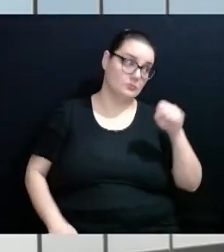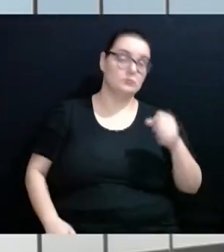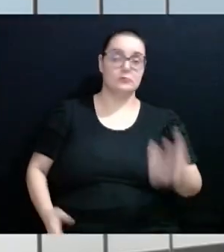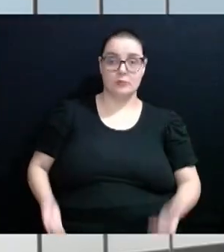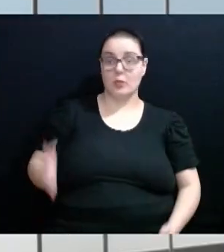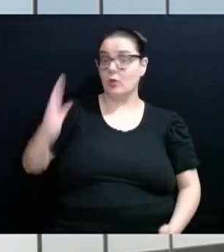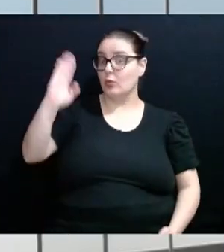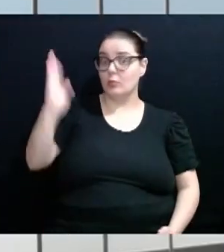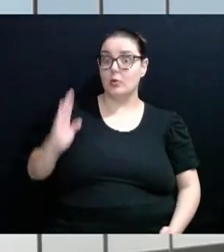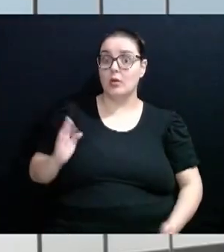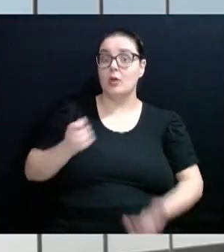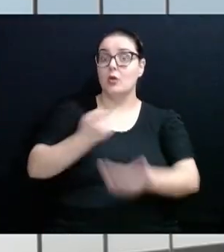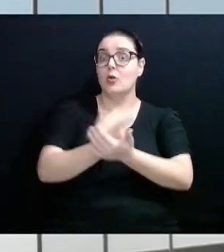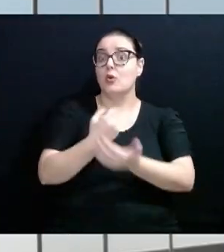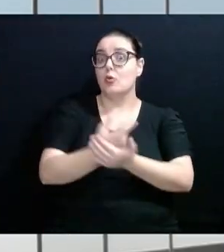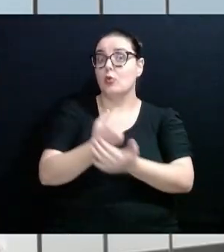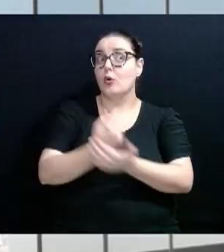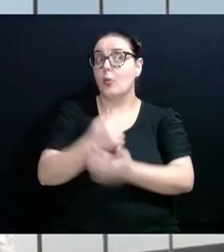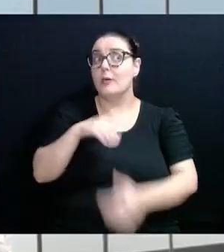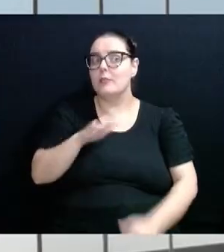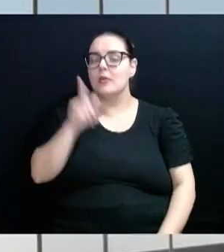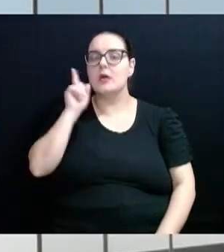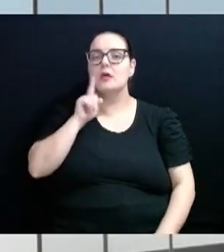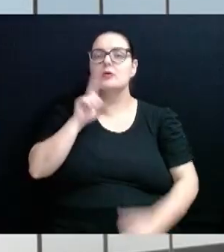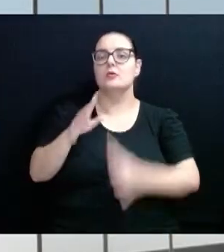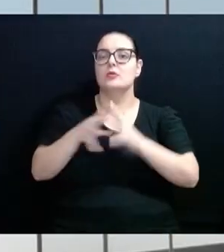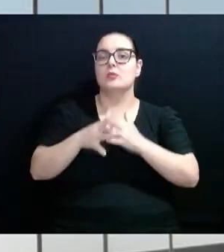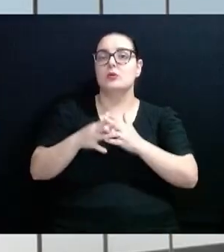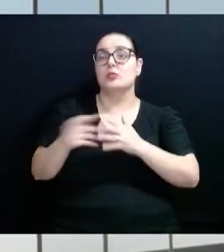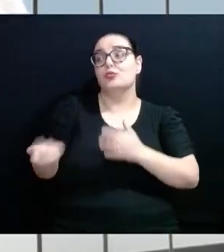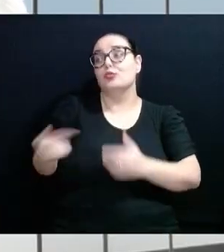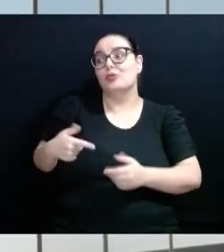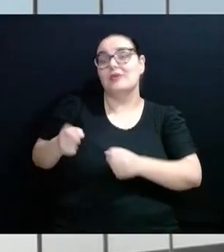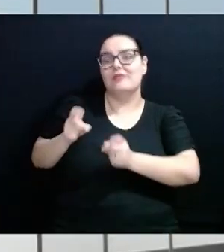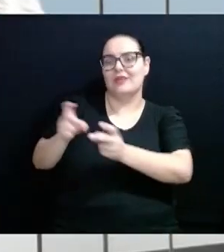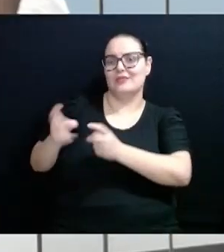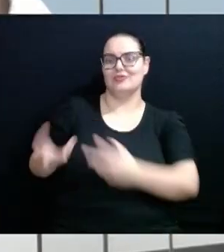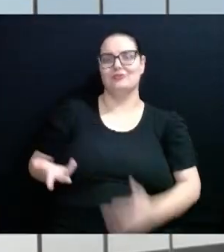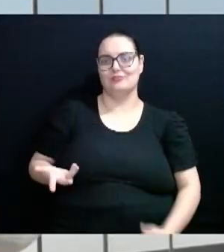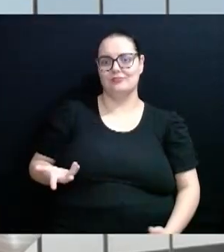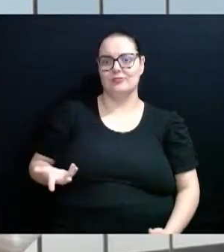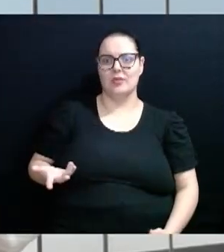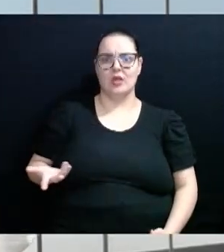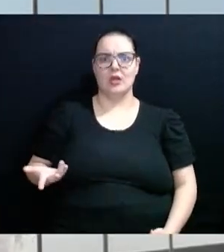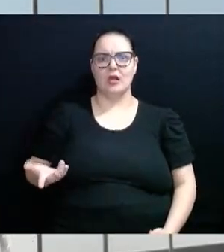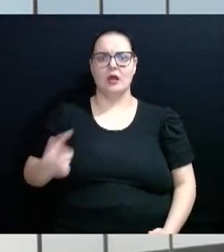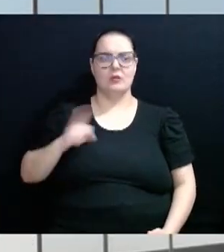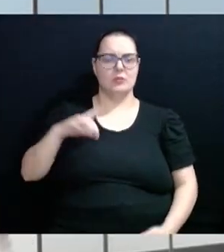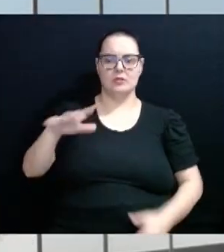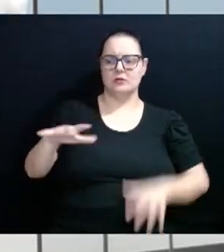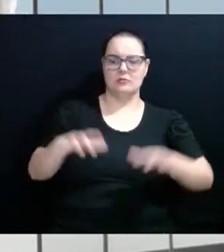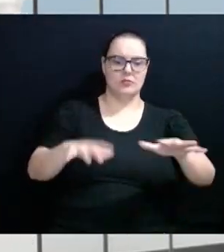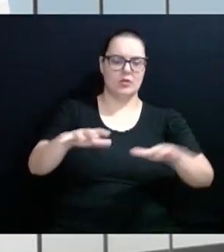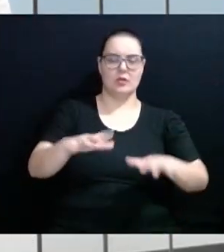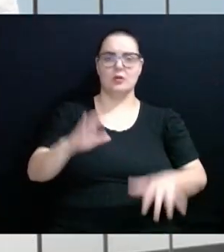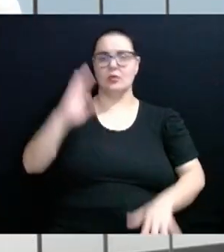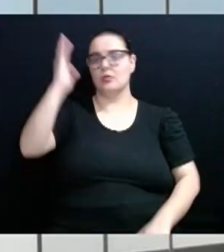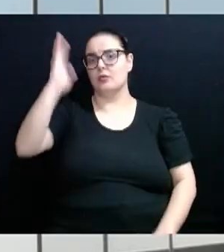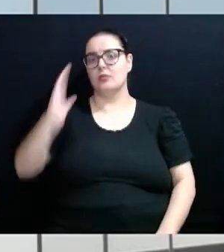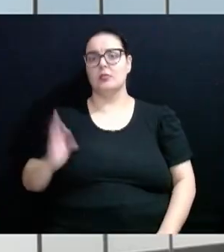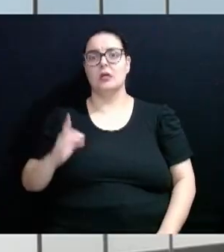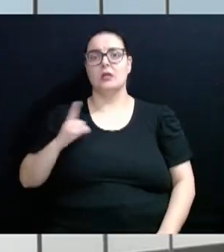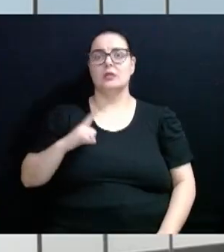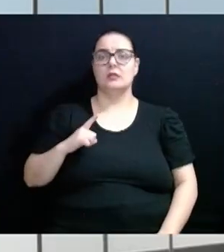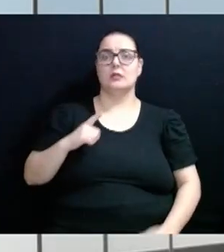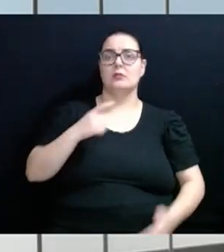compra mais dos Estados Unidos do que vende. Então, o segundo argumento era, não, mas você tem setores que o Brasil tem uma tarifa maior